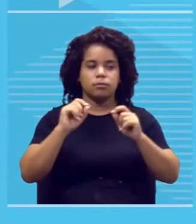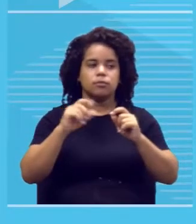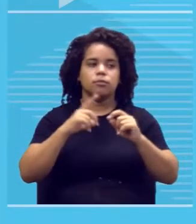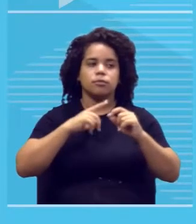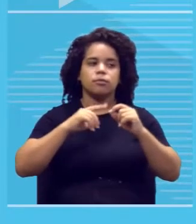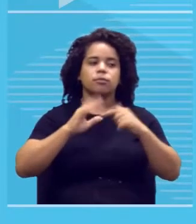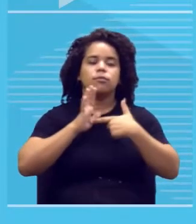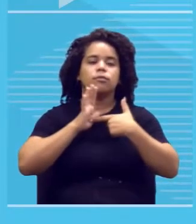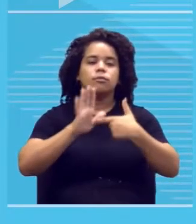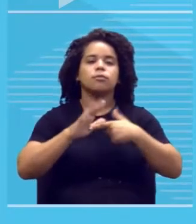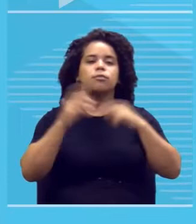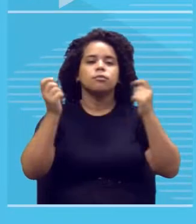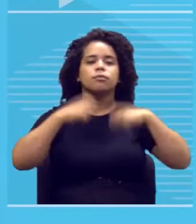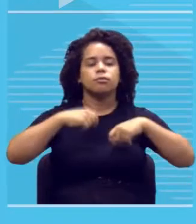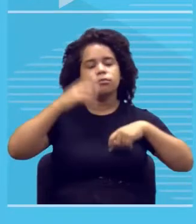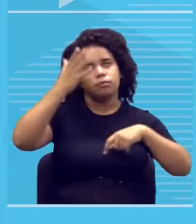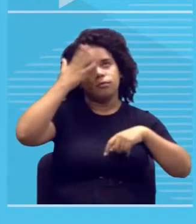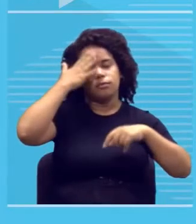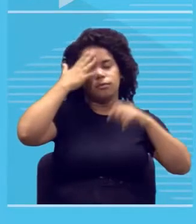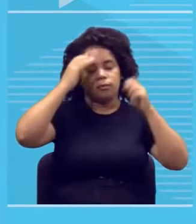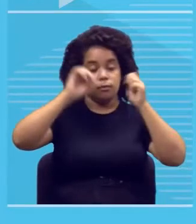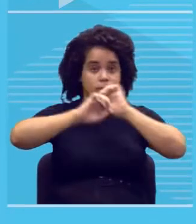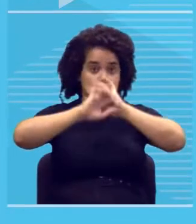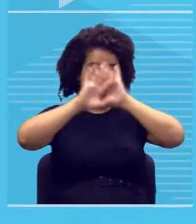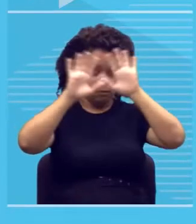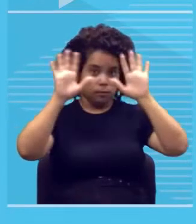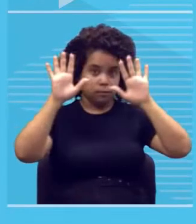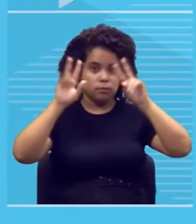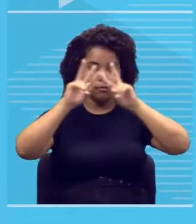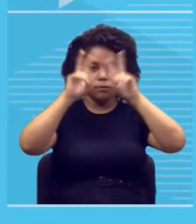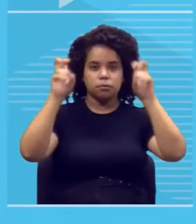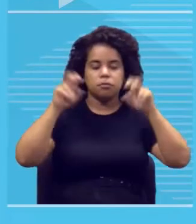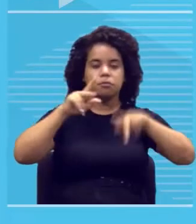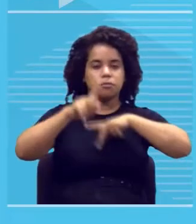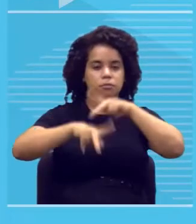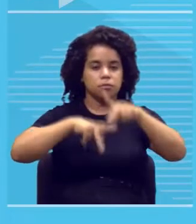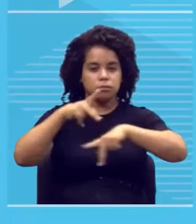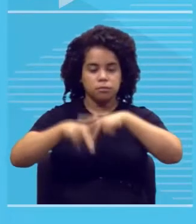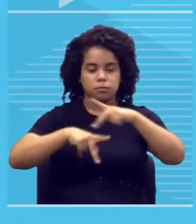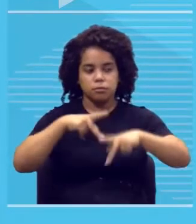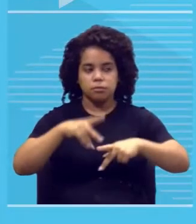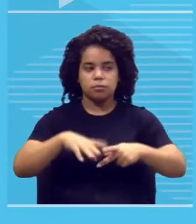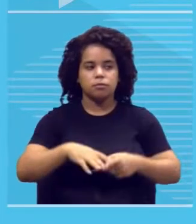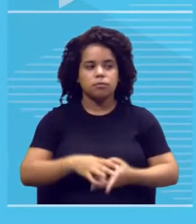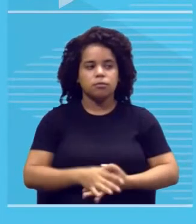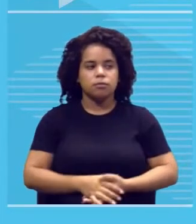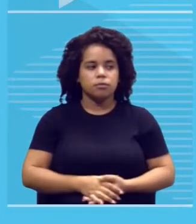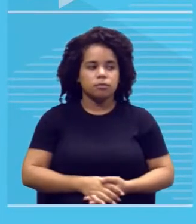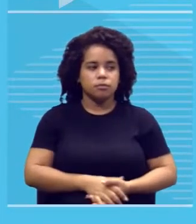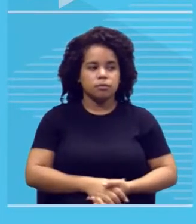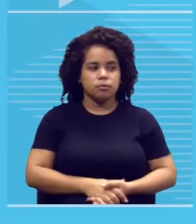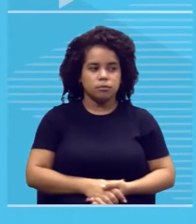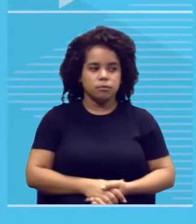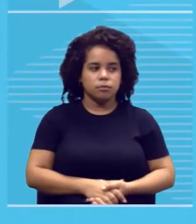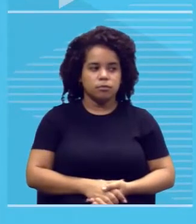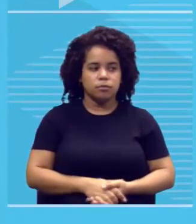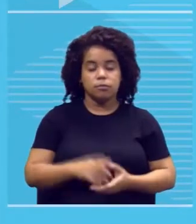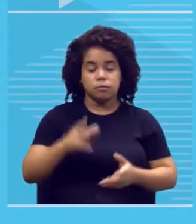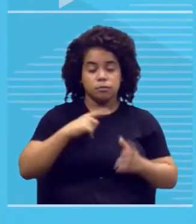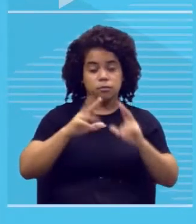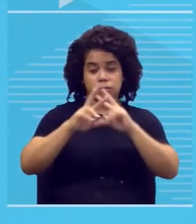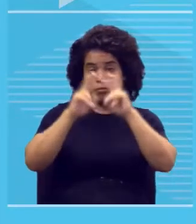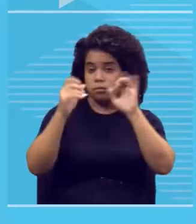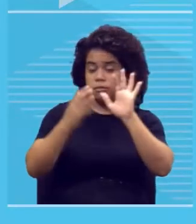embate de esclarecimento dessa população acerca certo das